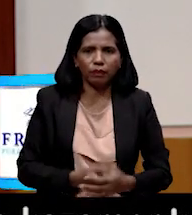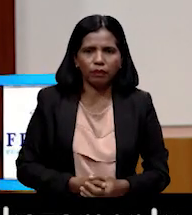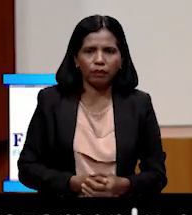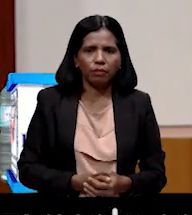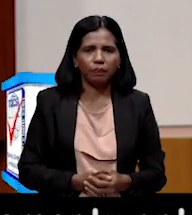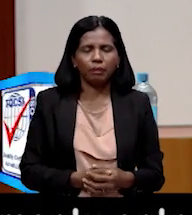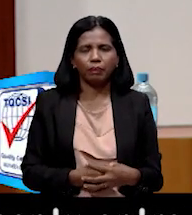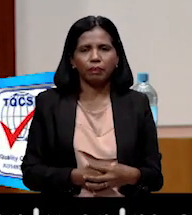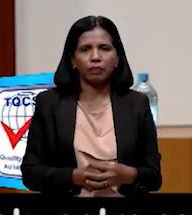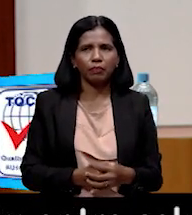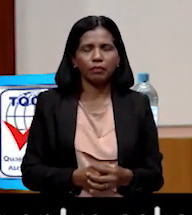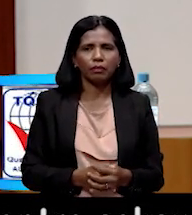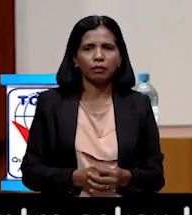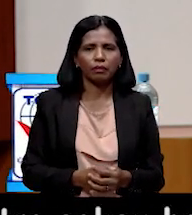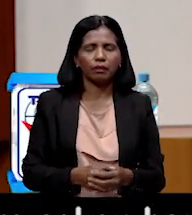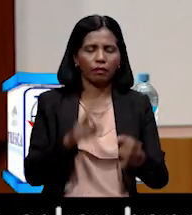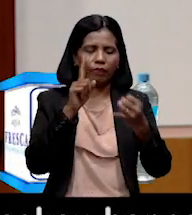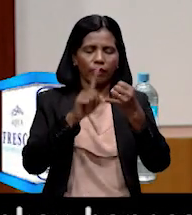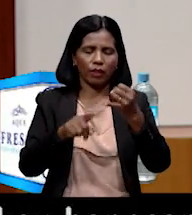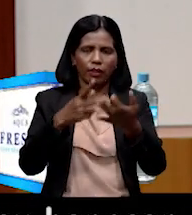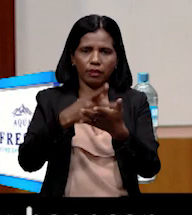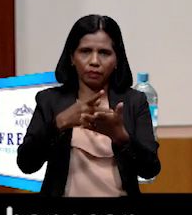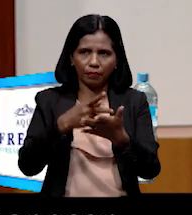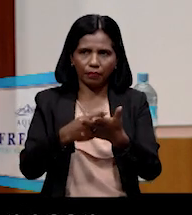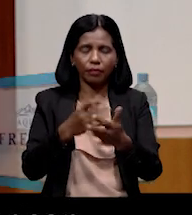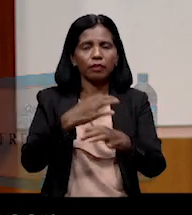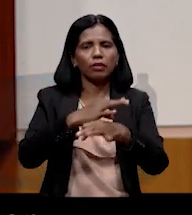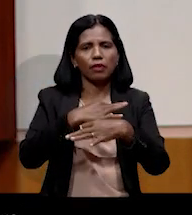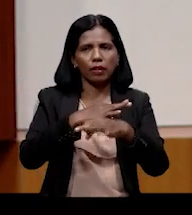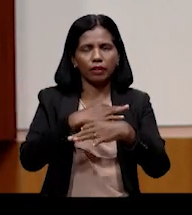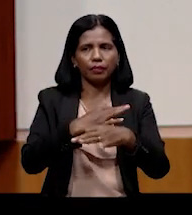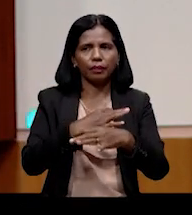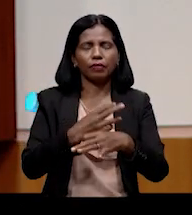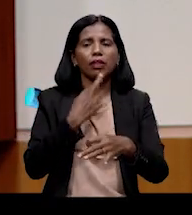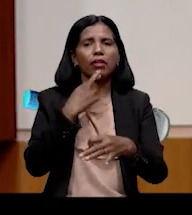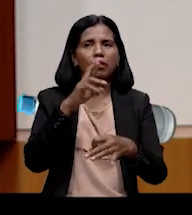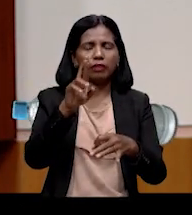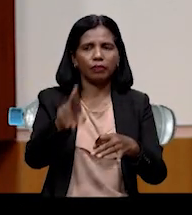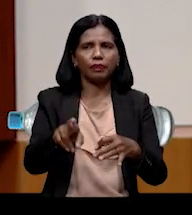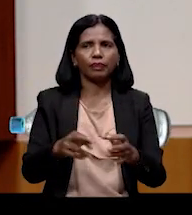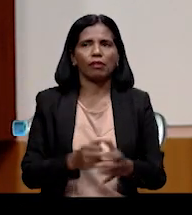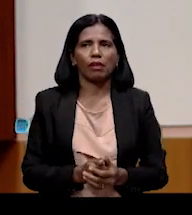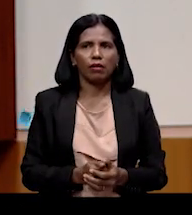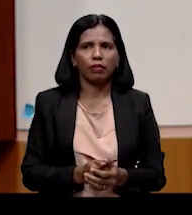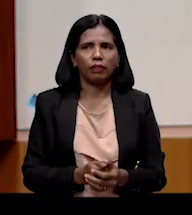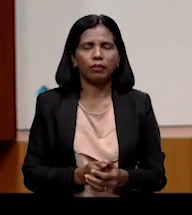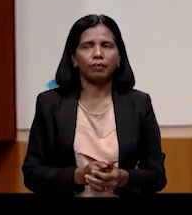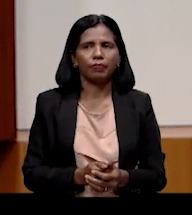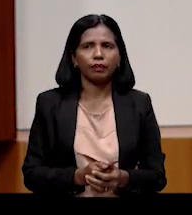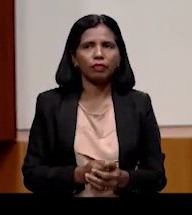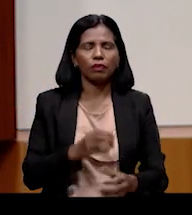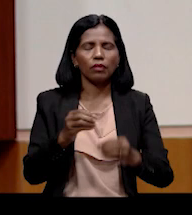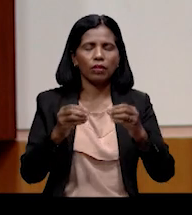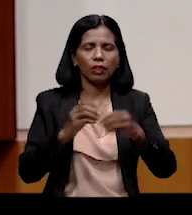e cusliu ba ia proposta manutenção, reabilitação, respostas baia danificação ou baia calamidade de